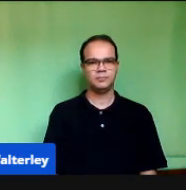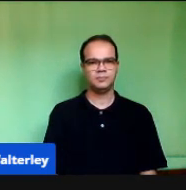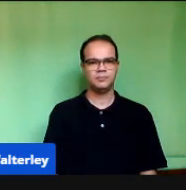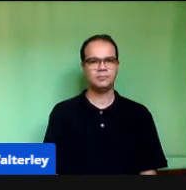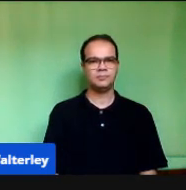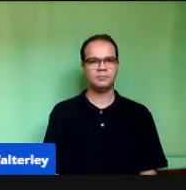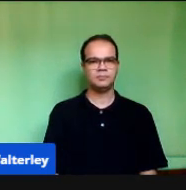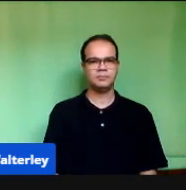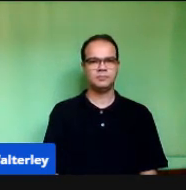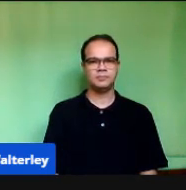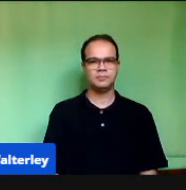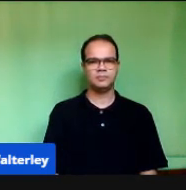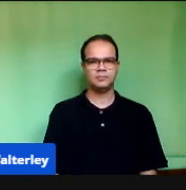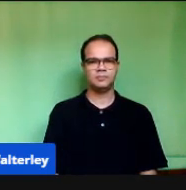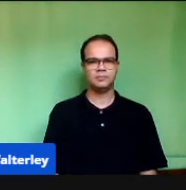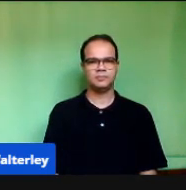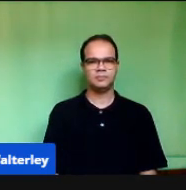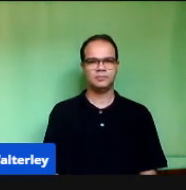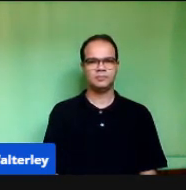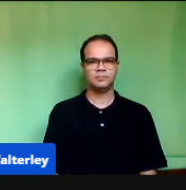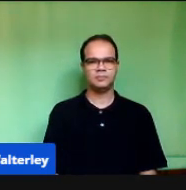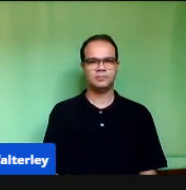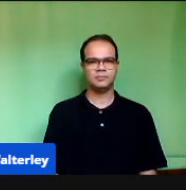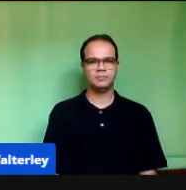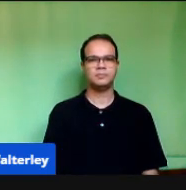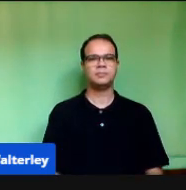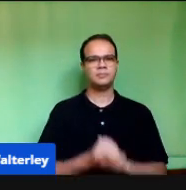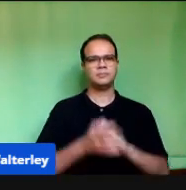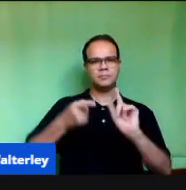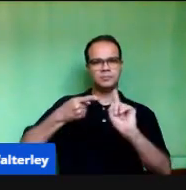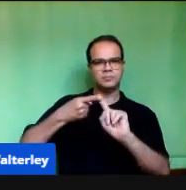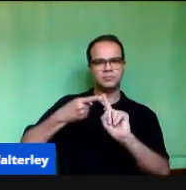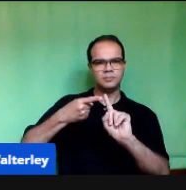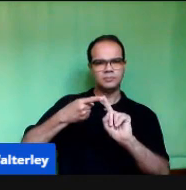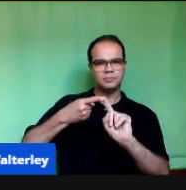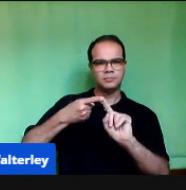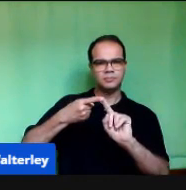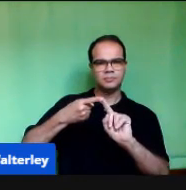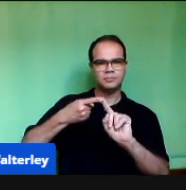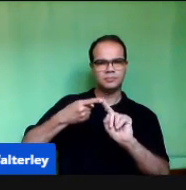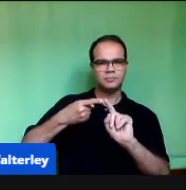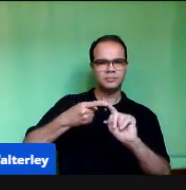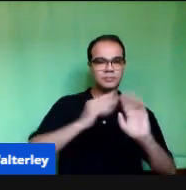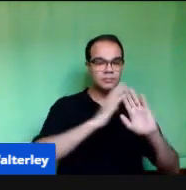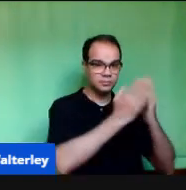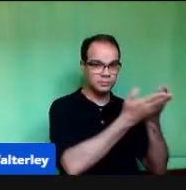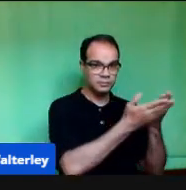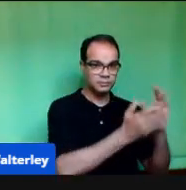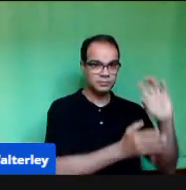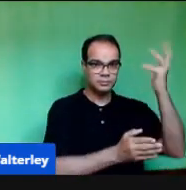primeira situação que todo jovem acaba passando no espaço da escola